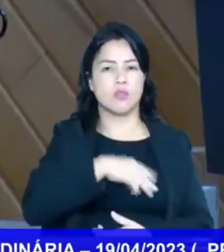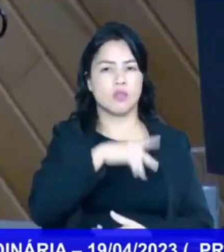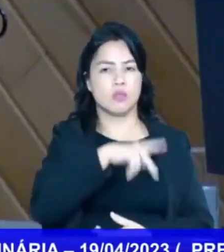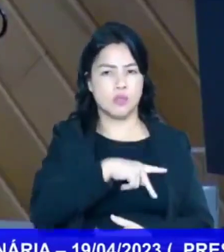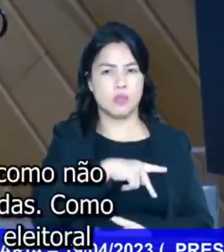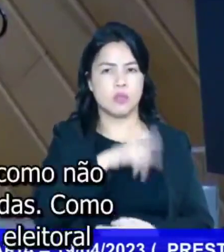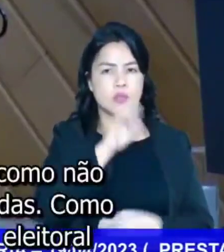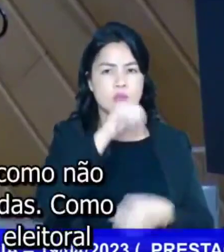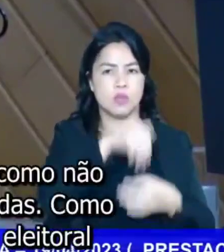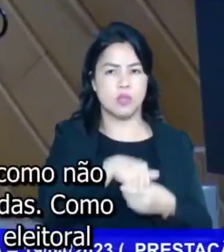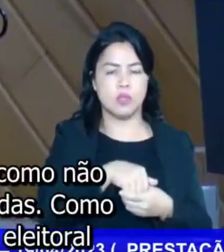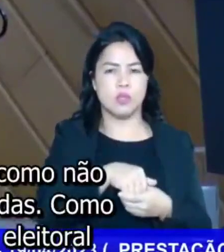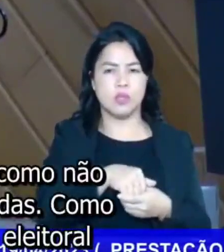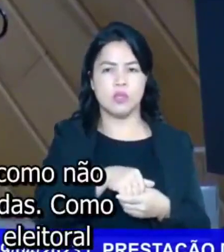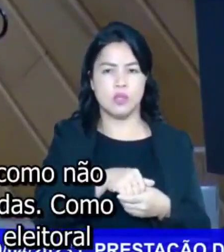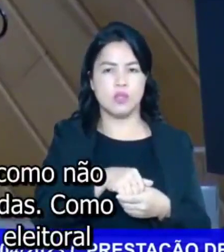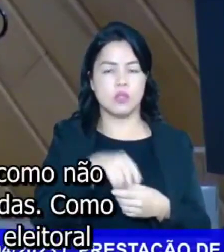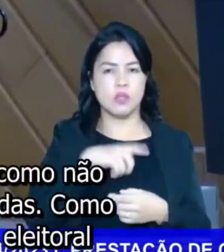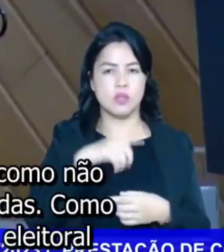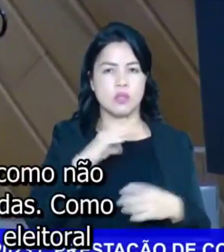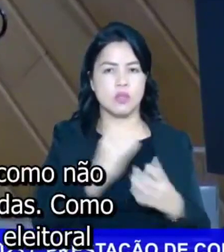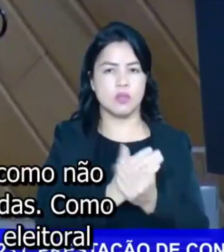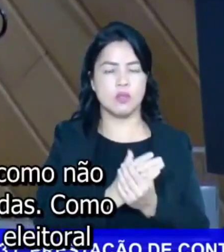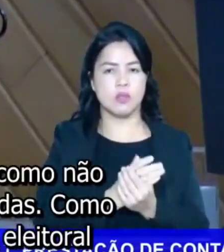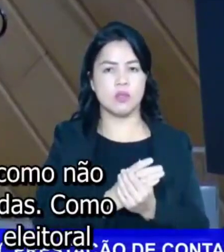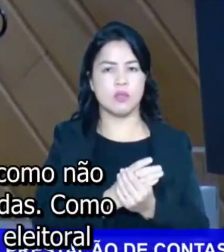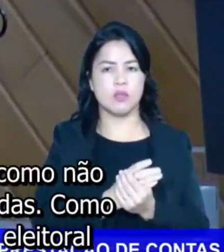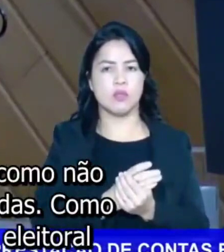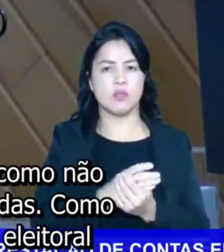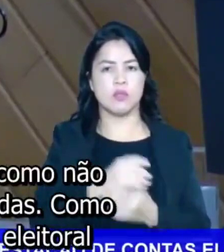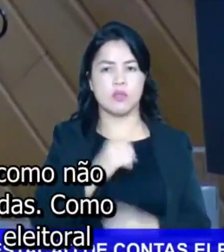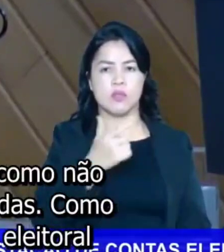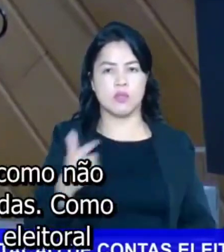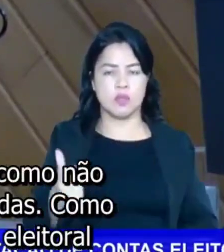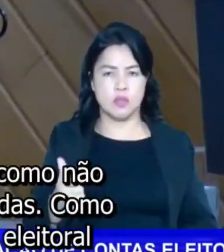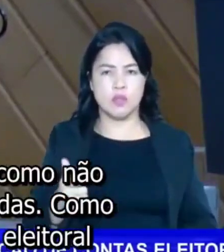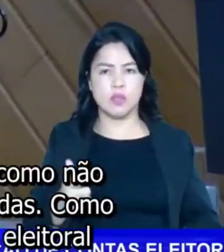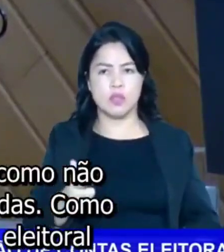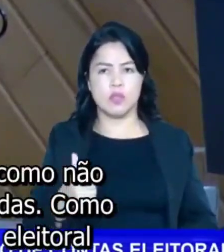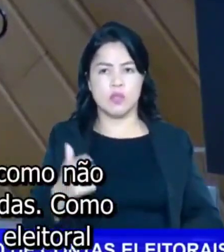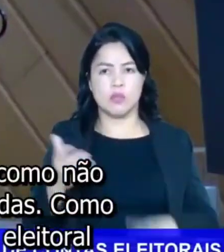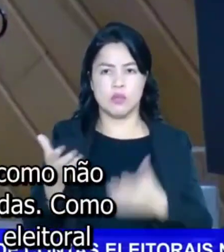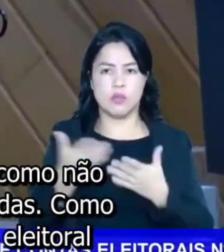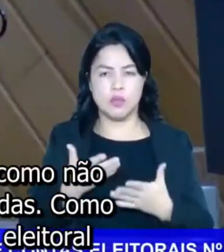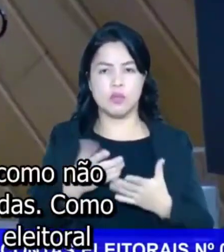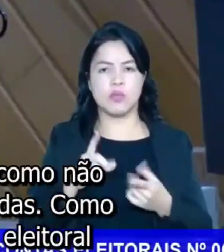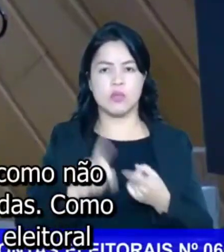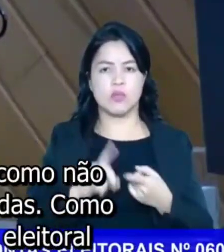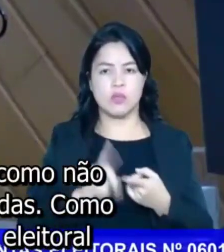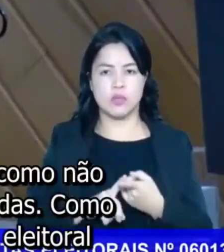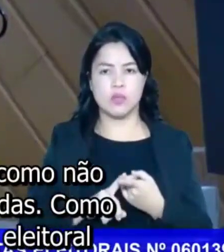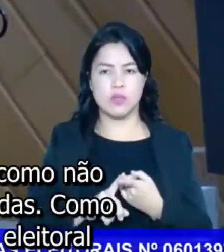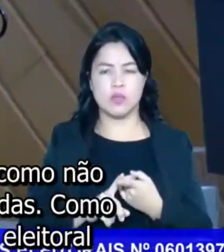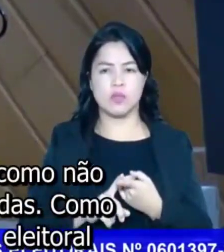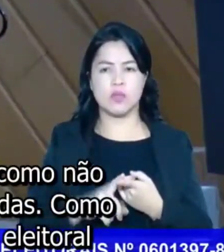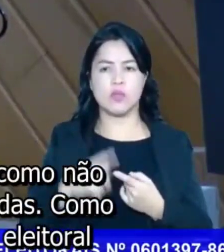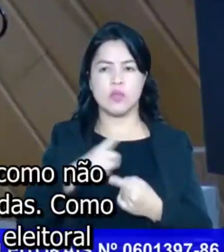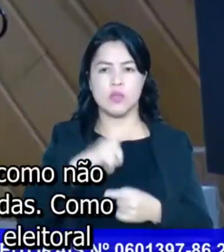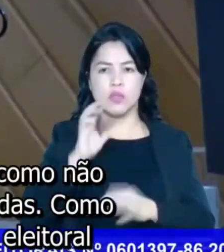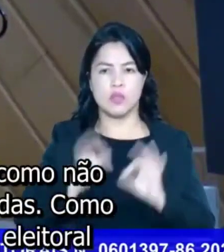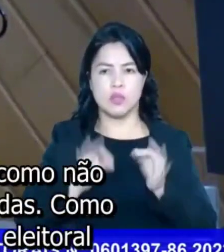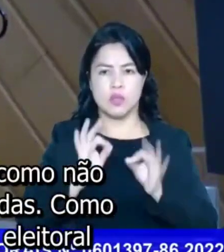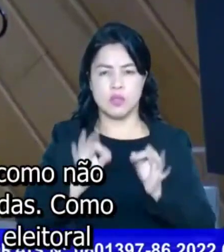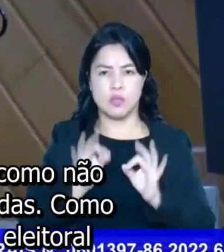Eleitoral, que se manifestou pelo julgamento das contas como não prestadas e as consequências